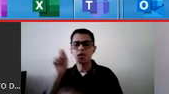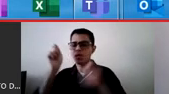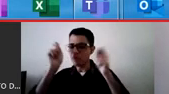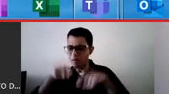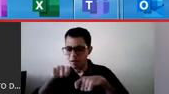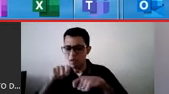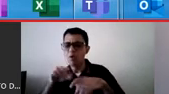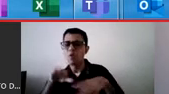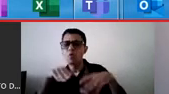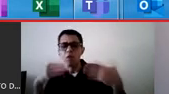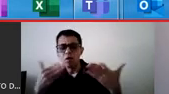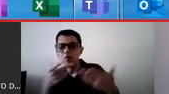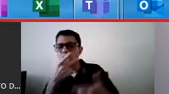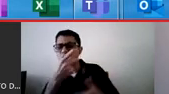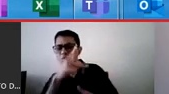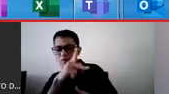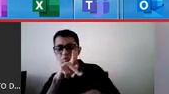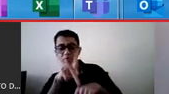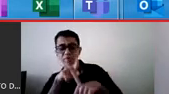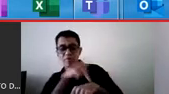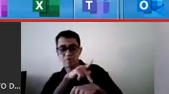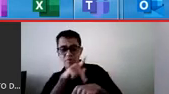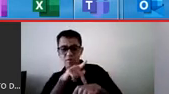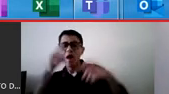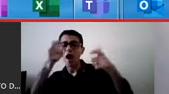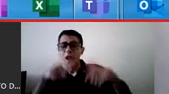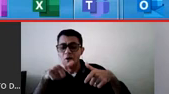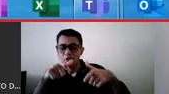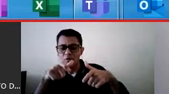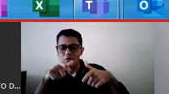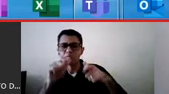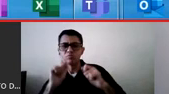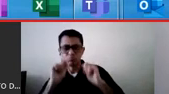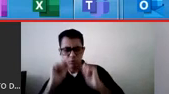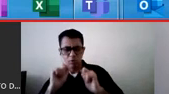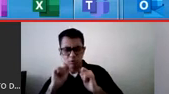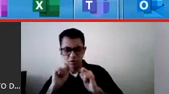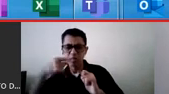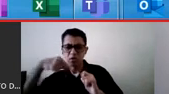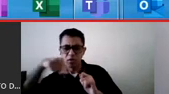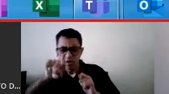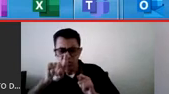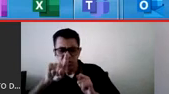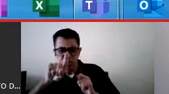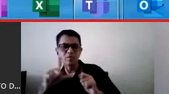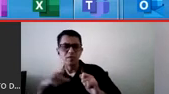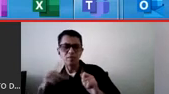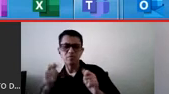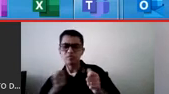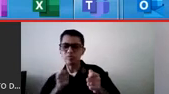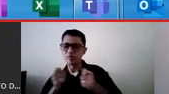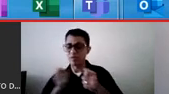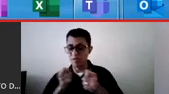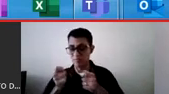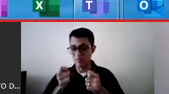seu ponto de equilíbrio, professor? Aonde você pode se pautar para manter o seu